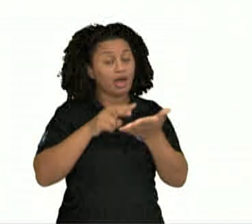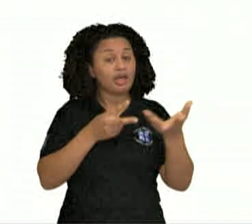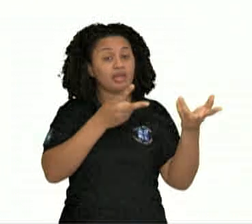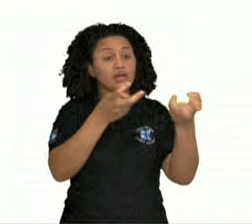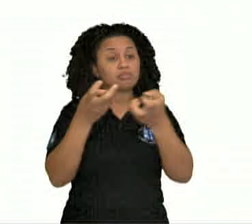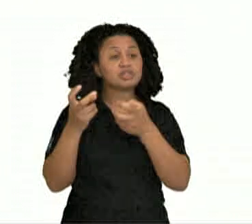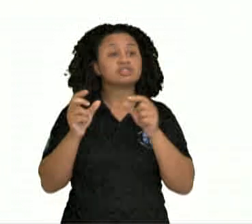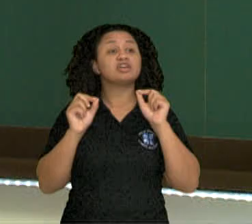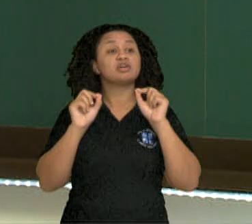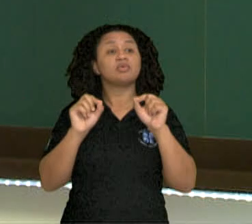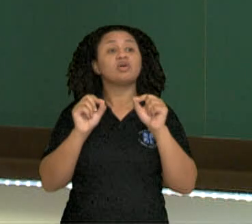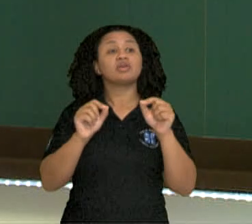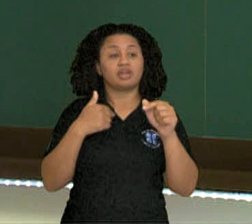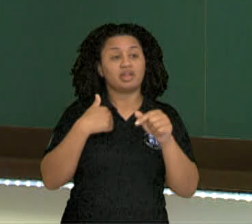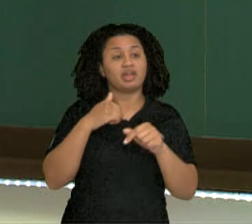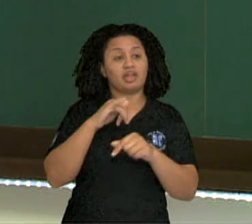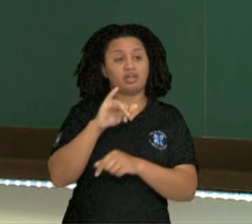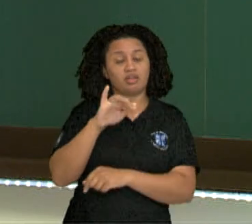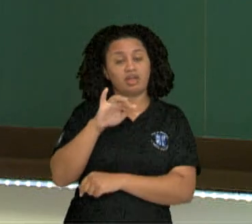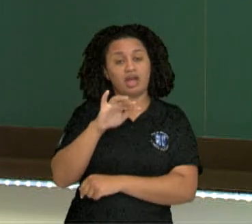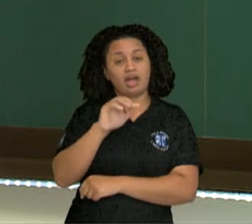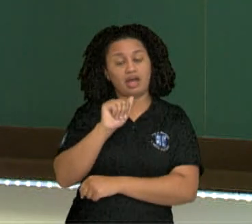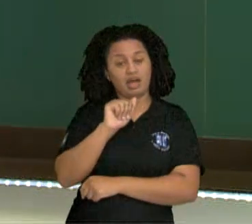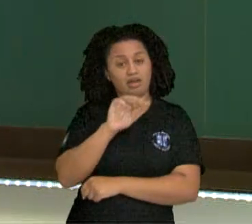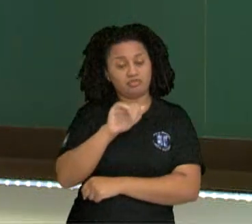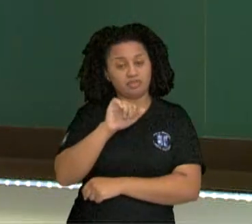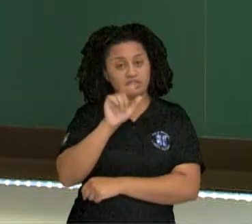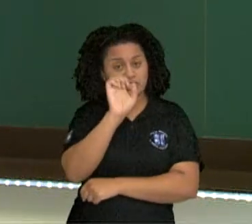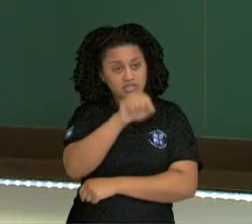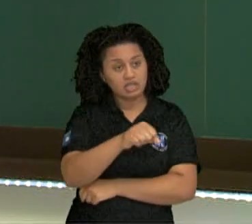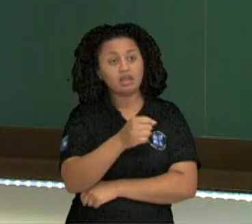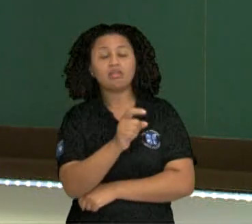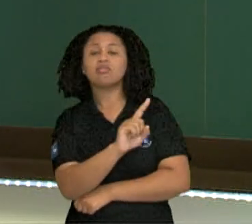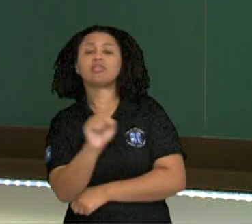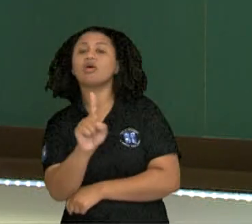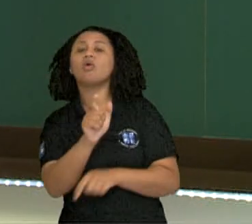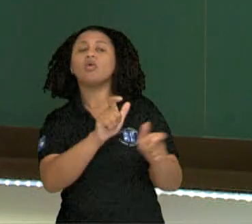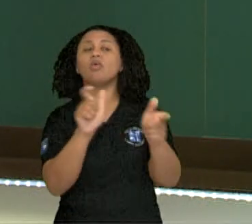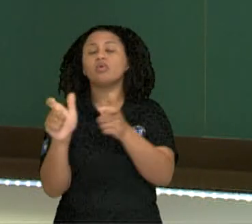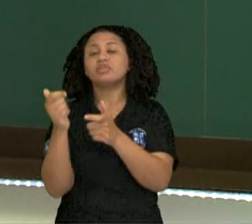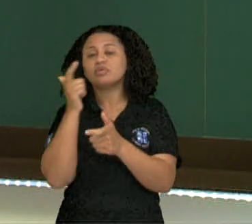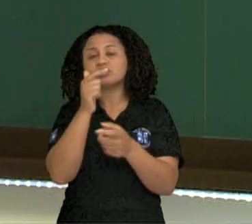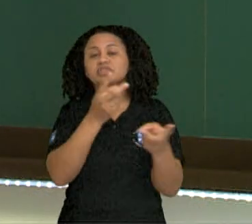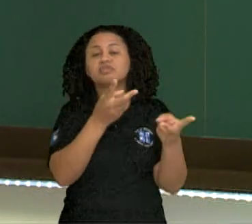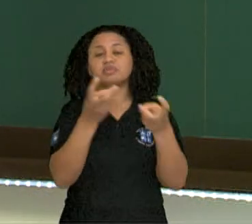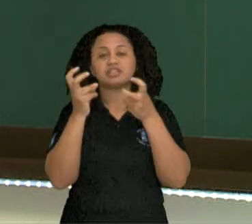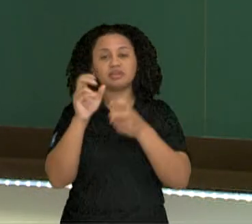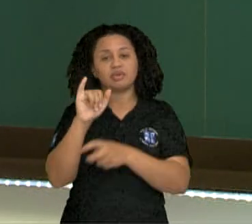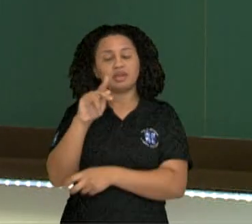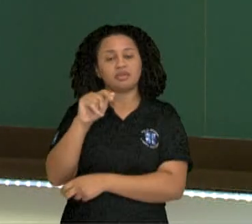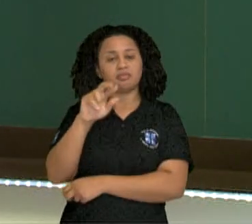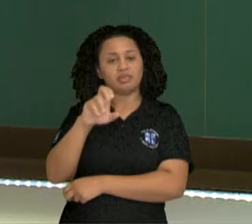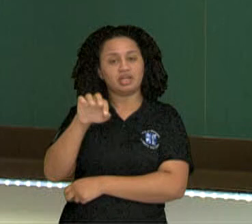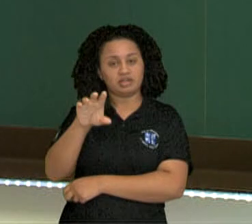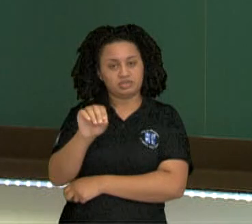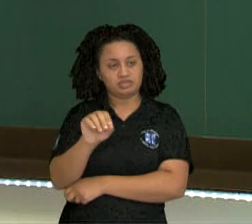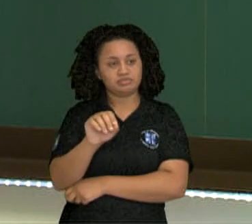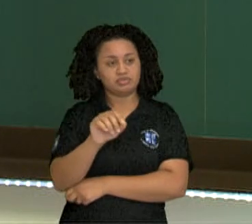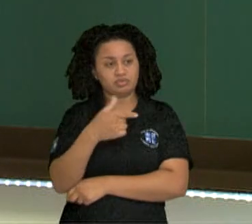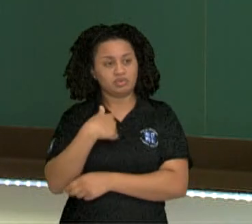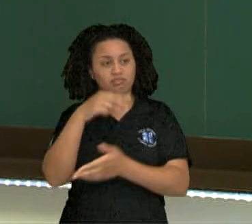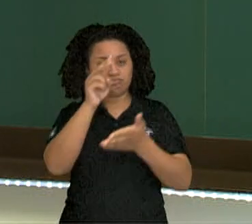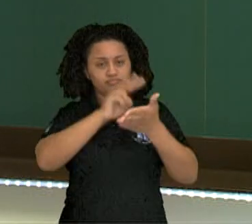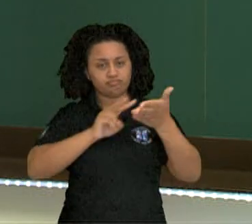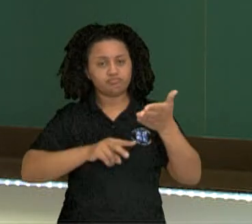é imperativo afirmativo e imperativo negativo. Então, aí nessas palavras que eu acabei de ler com vocês,